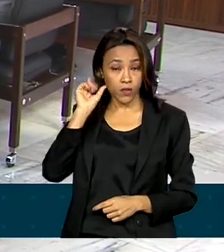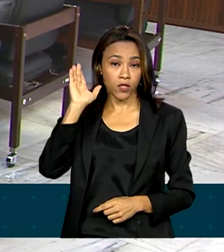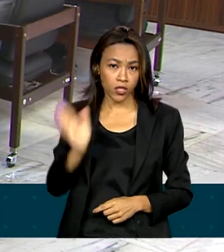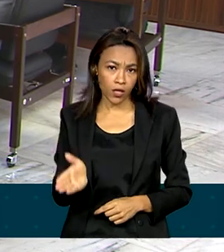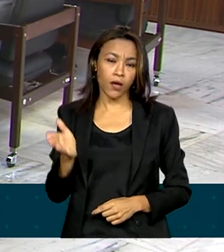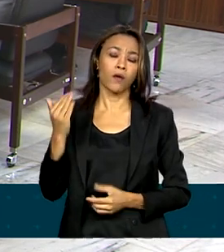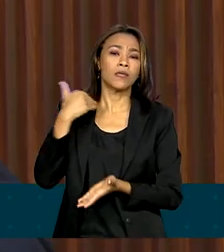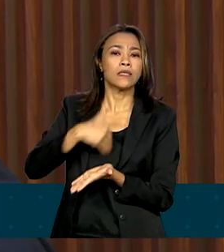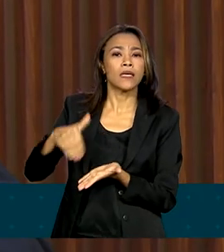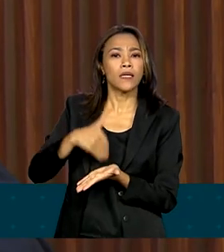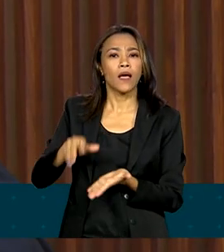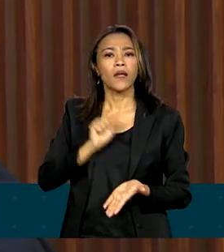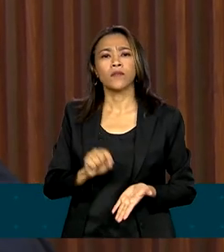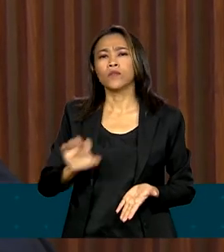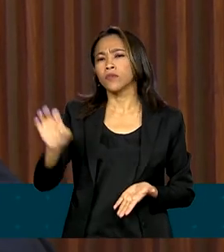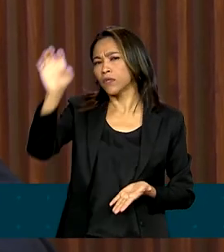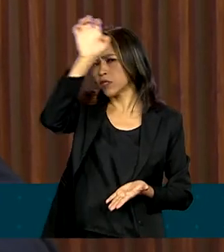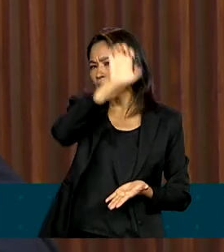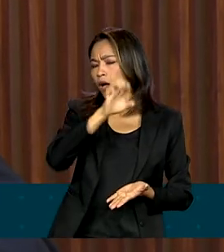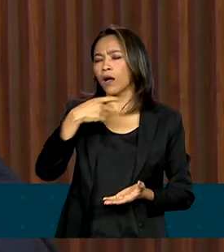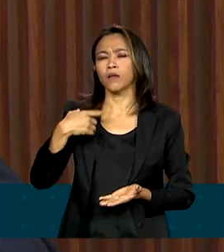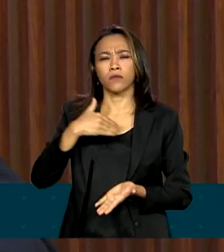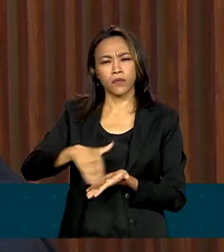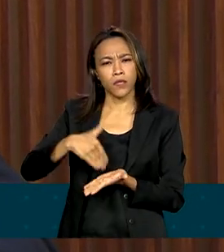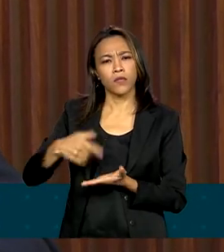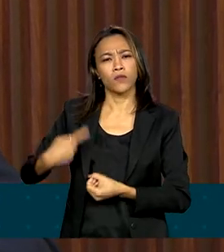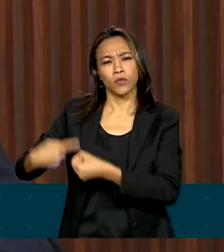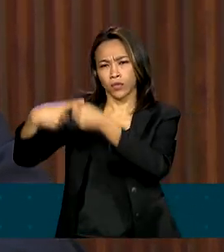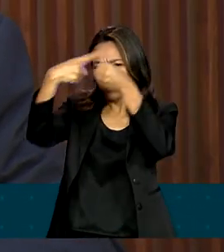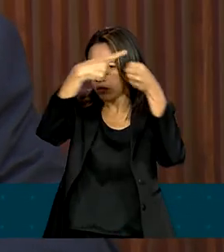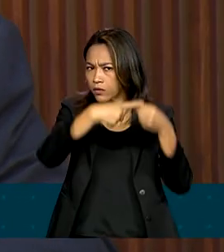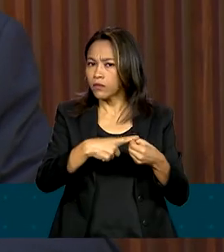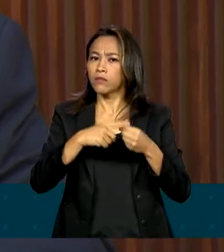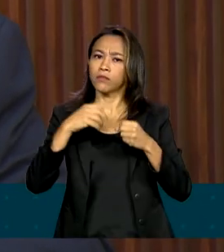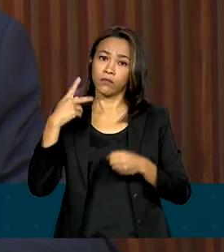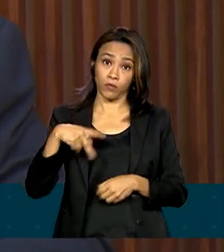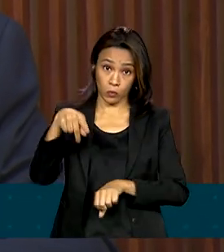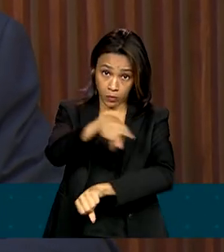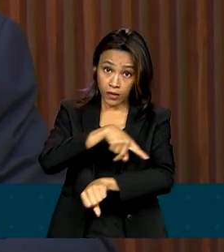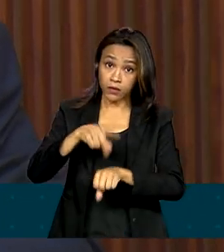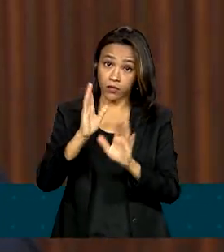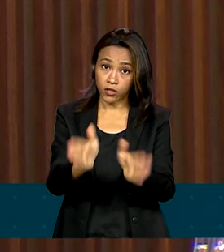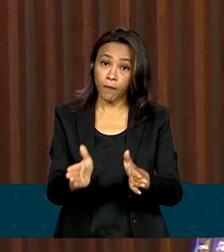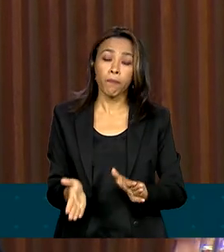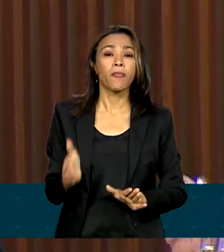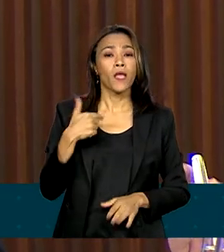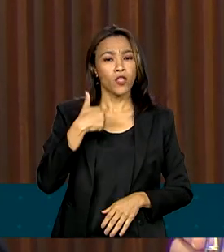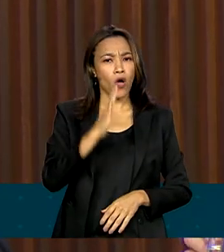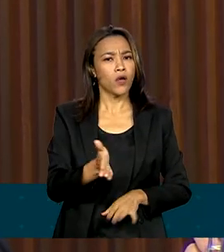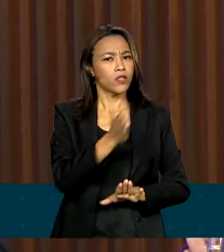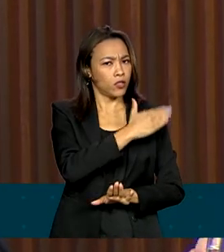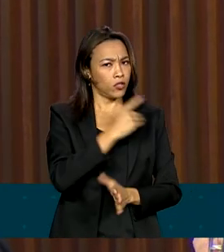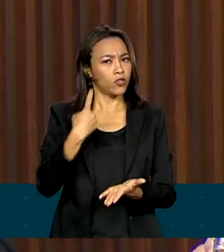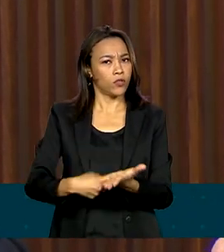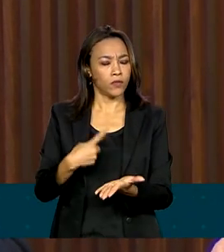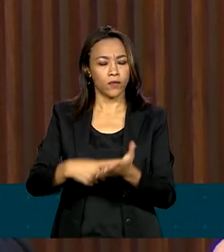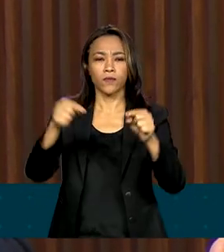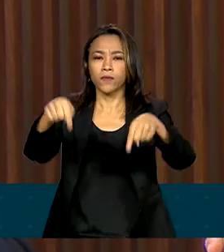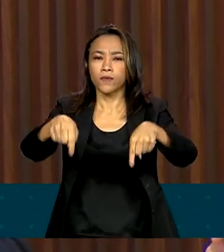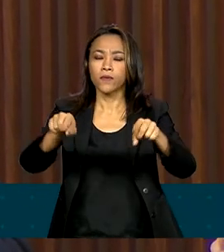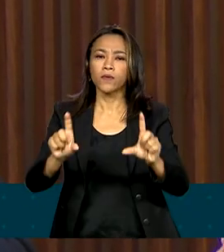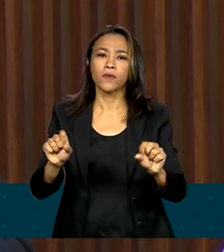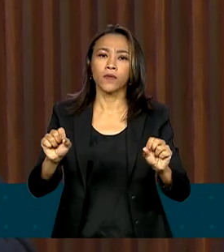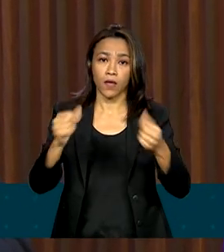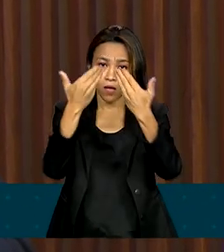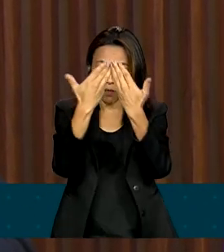as secretárias, secretários estaduais, municipais do país. Depois, como a gente havia combinado, nós vamos ter